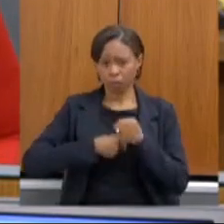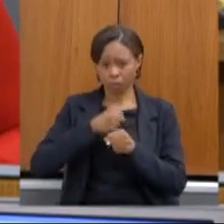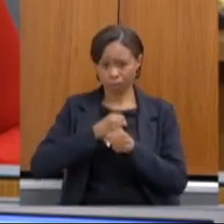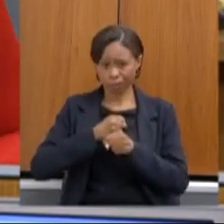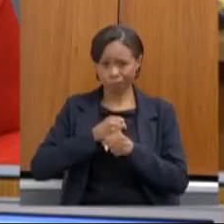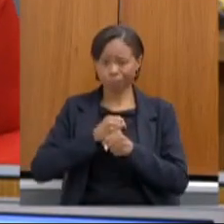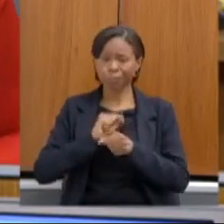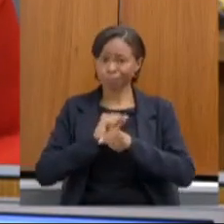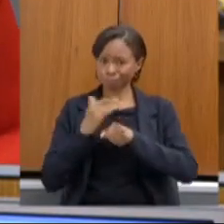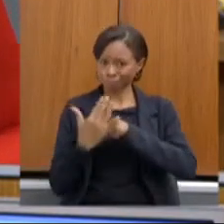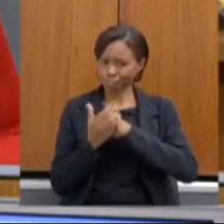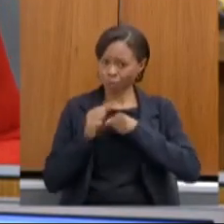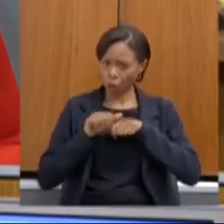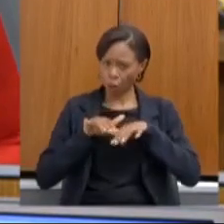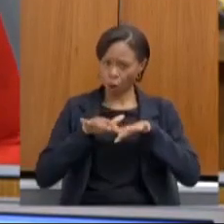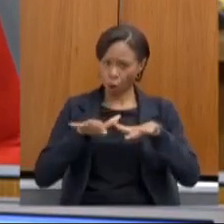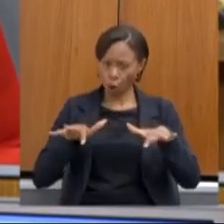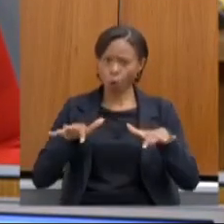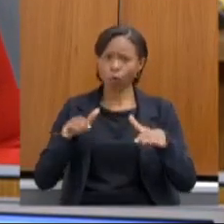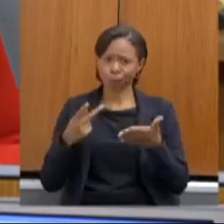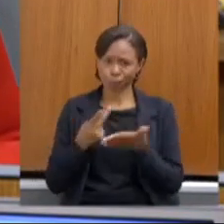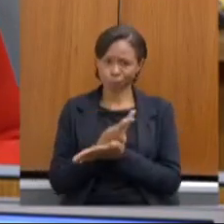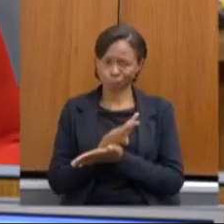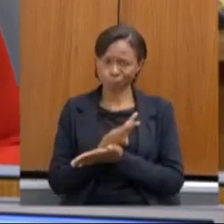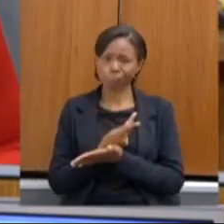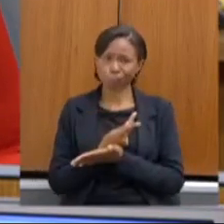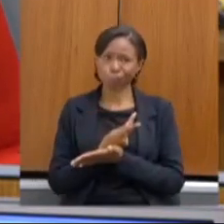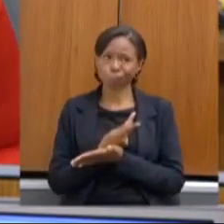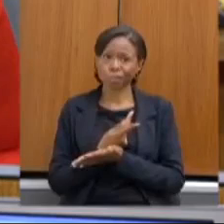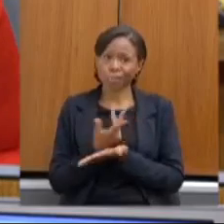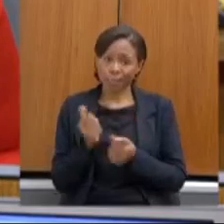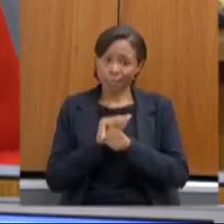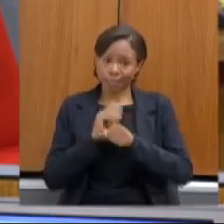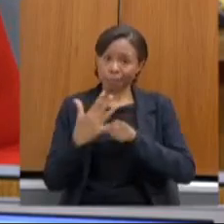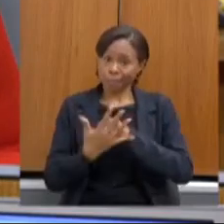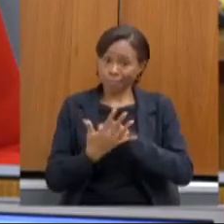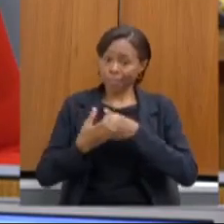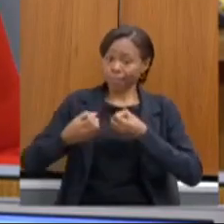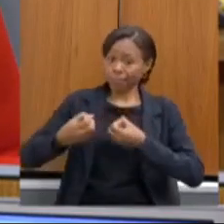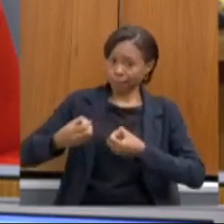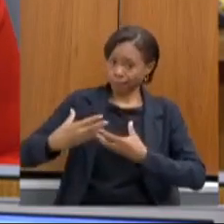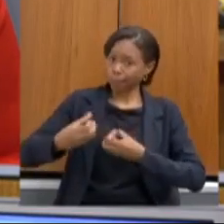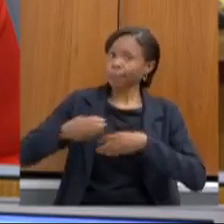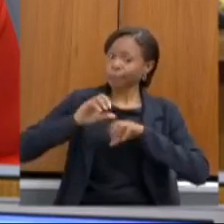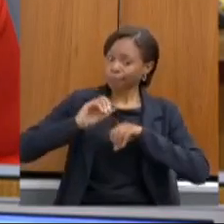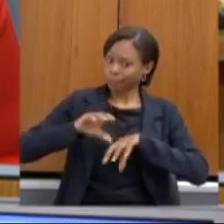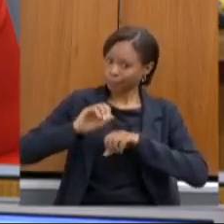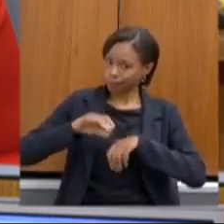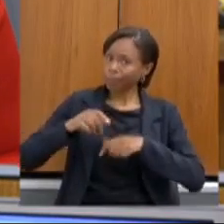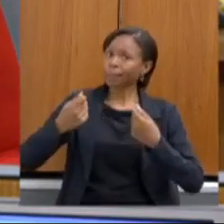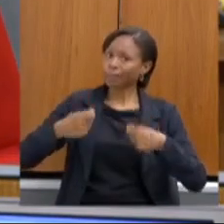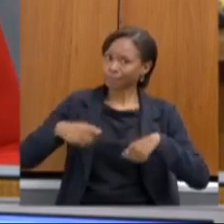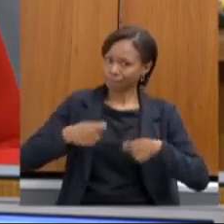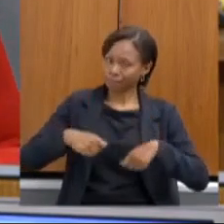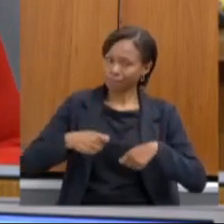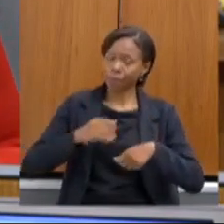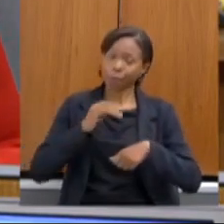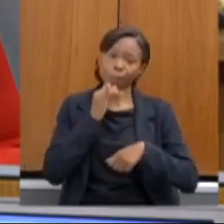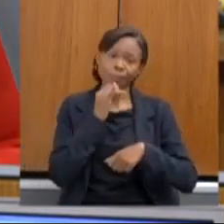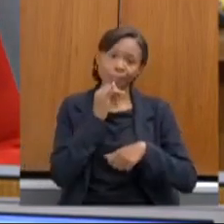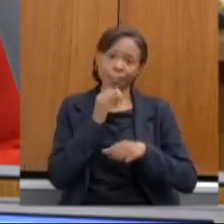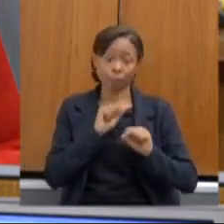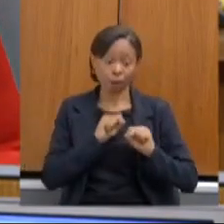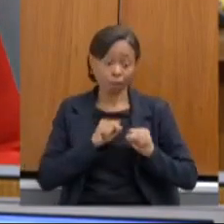pandemia e essa pandemia deveria nos ensinar muitas questões como por exemplo